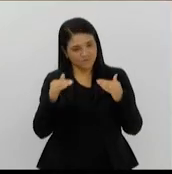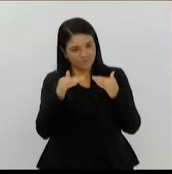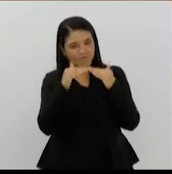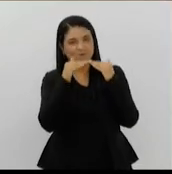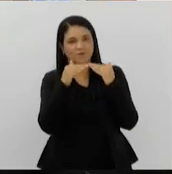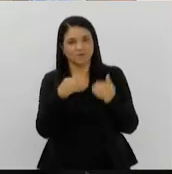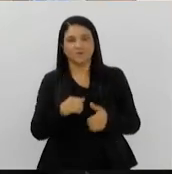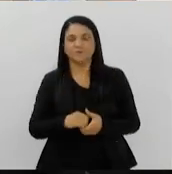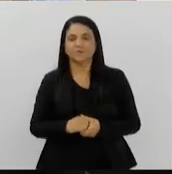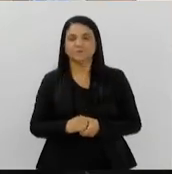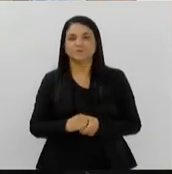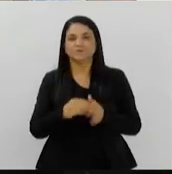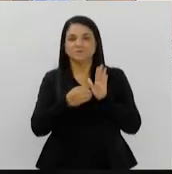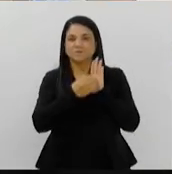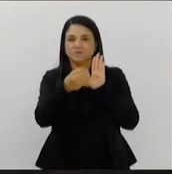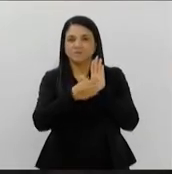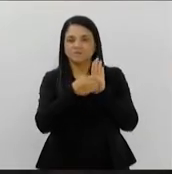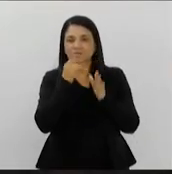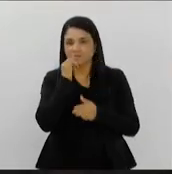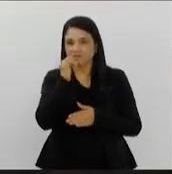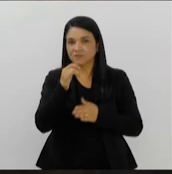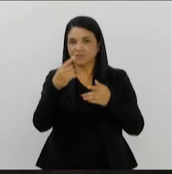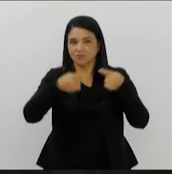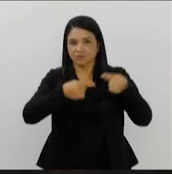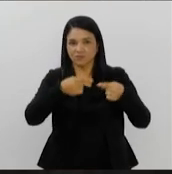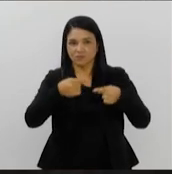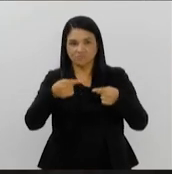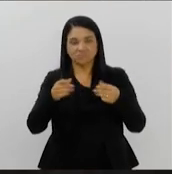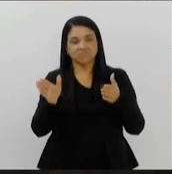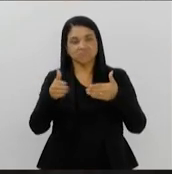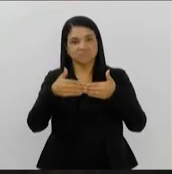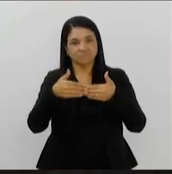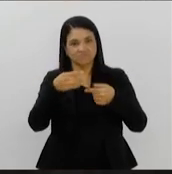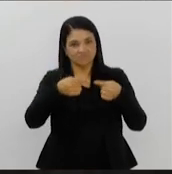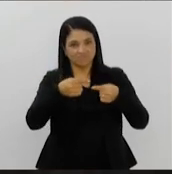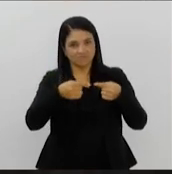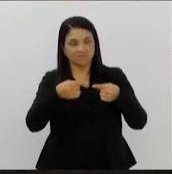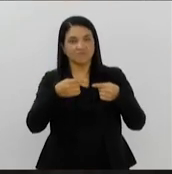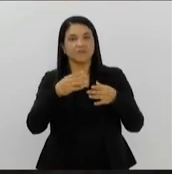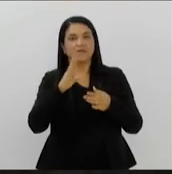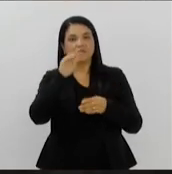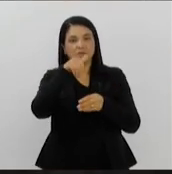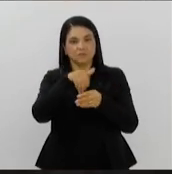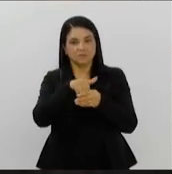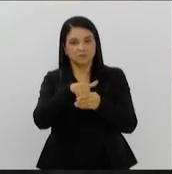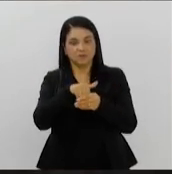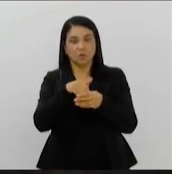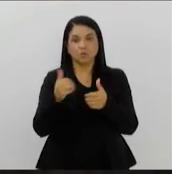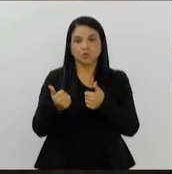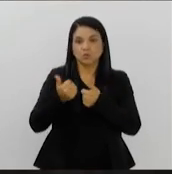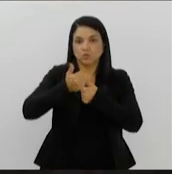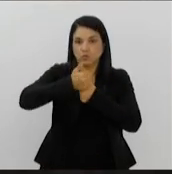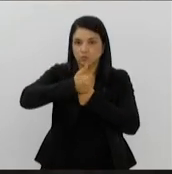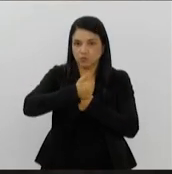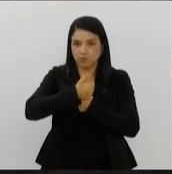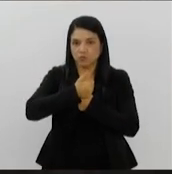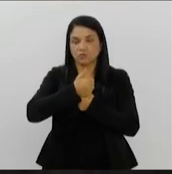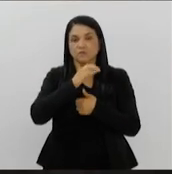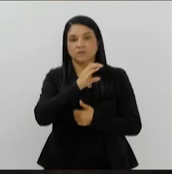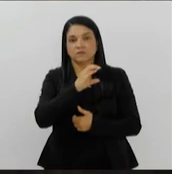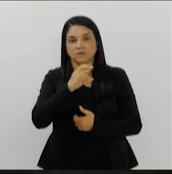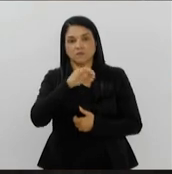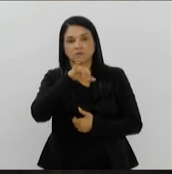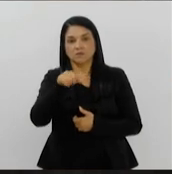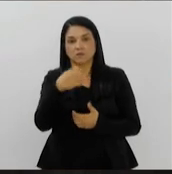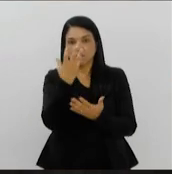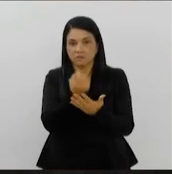Favorável. Com os pareceres emitidos em discussão, não havendo quem queira discutir, encerrada a discussão e votação. O substitutivo da CCJ, os